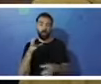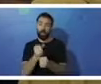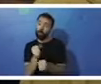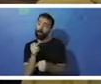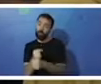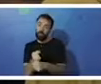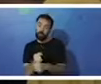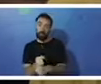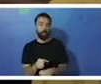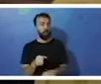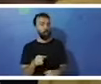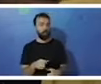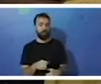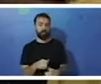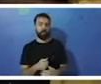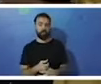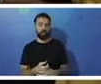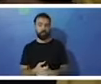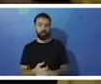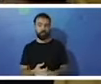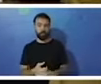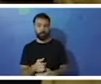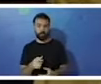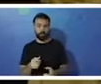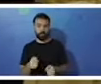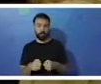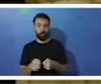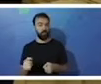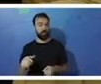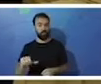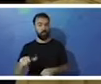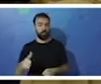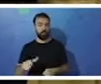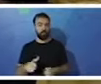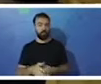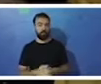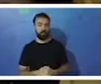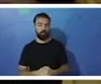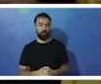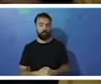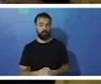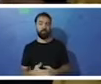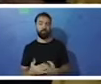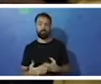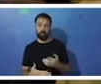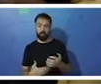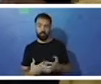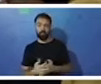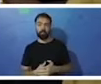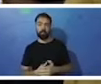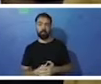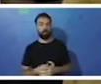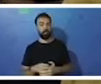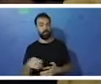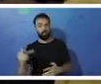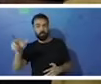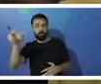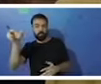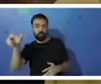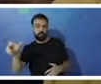E aqui pede estimativas. Depois, complete a última coluna,